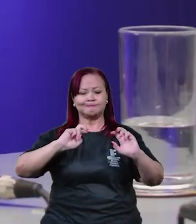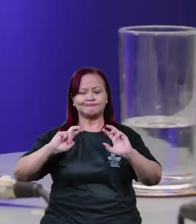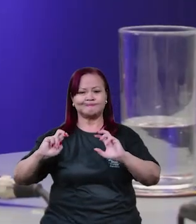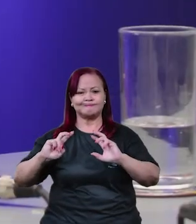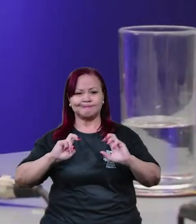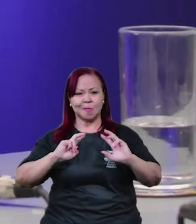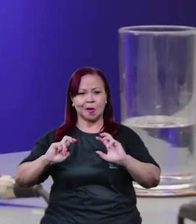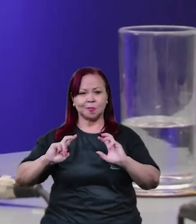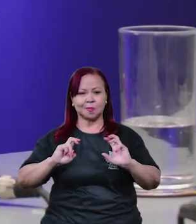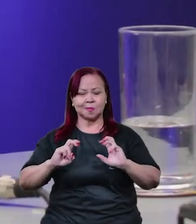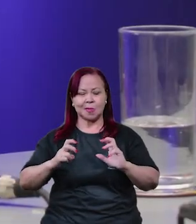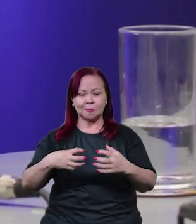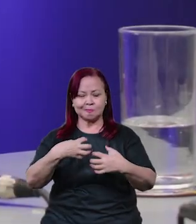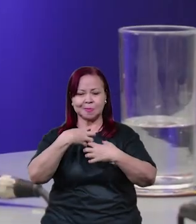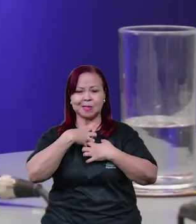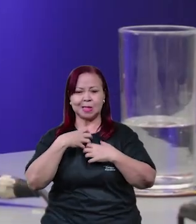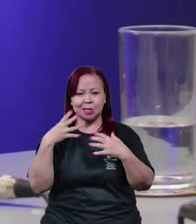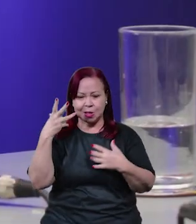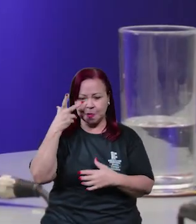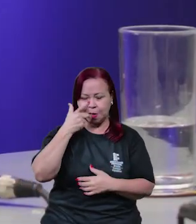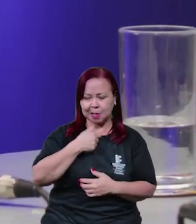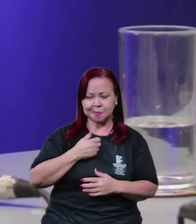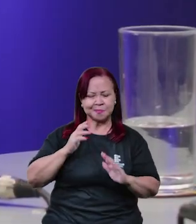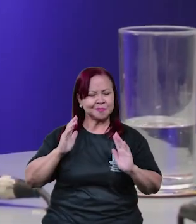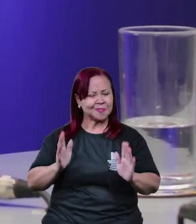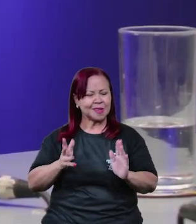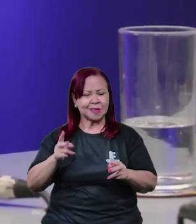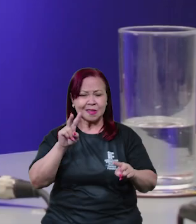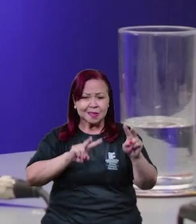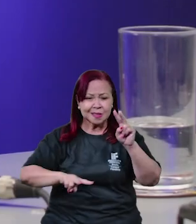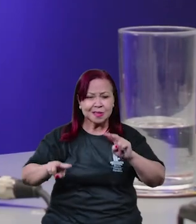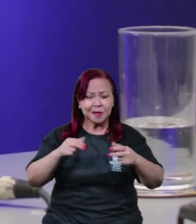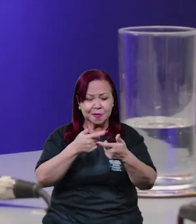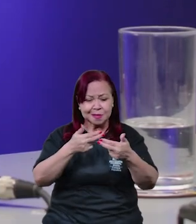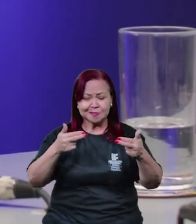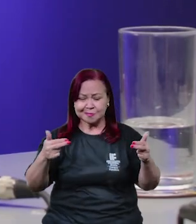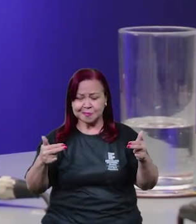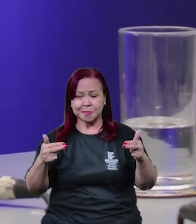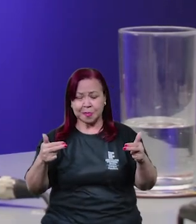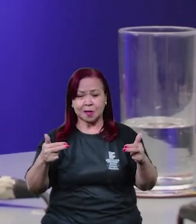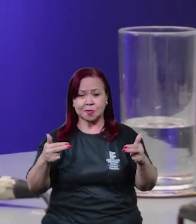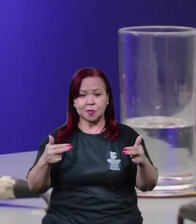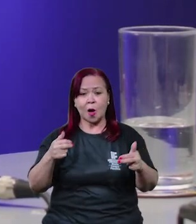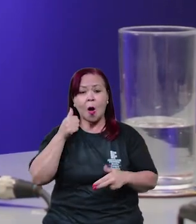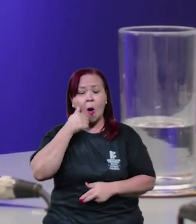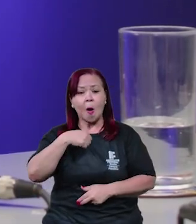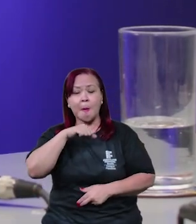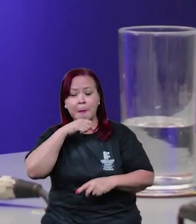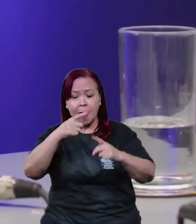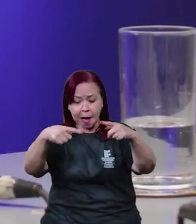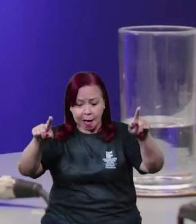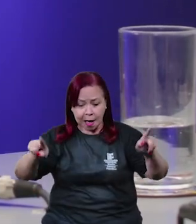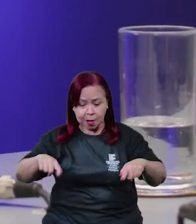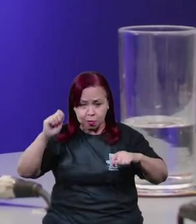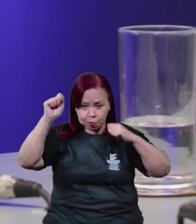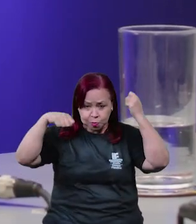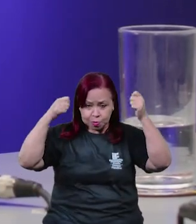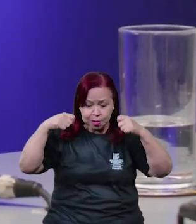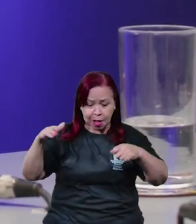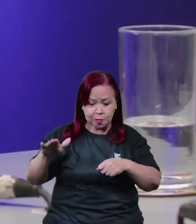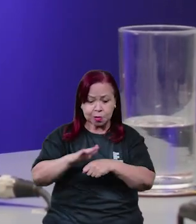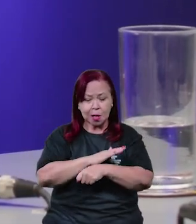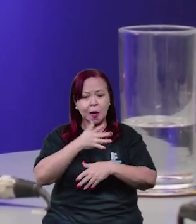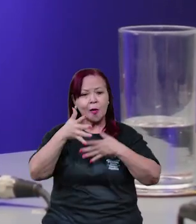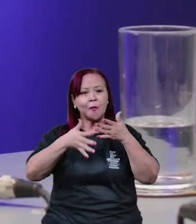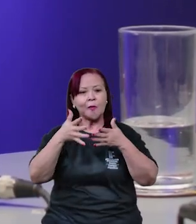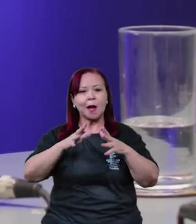casa. Ixi, já vivi situações diversas vezes de eu ver mãe no salão, com o salão cheio, falando para todo mundo ouvir